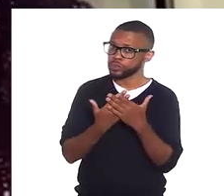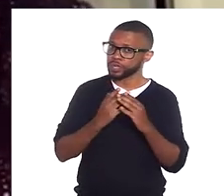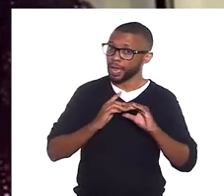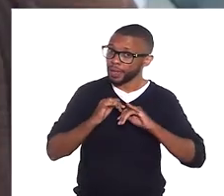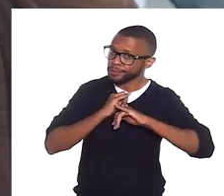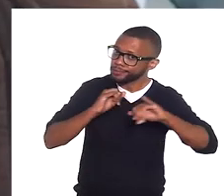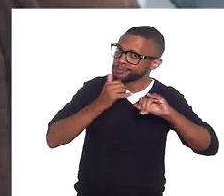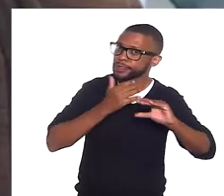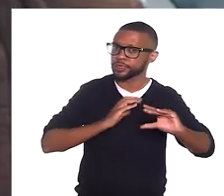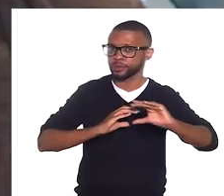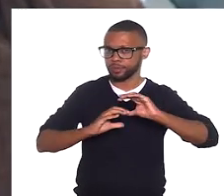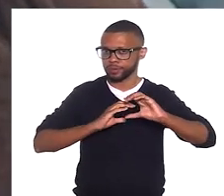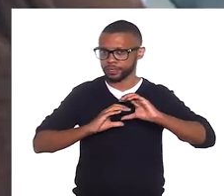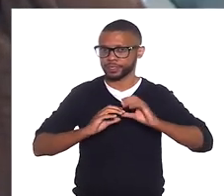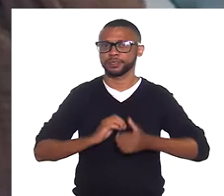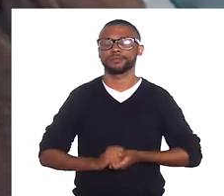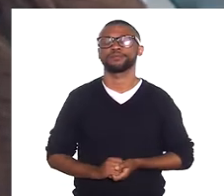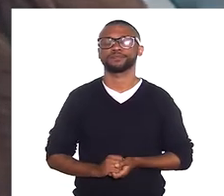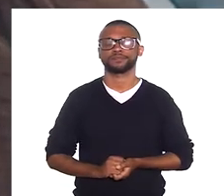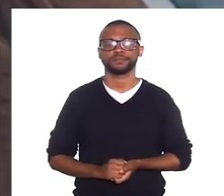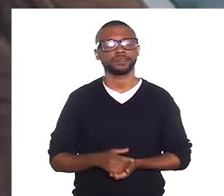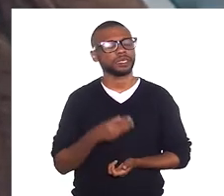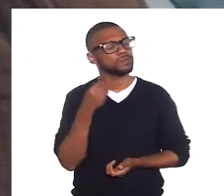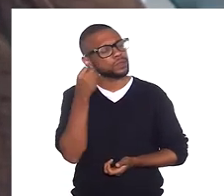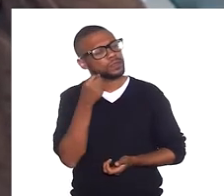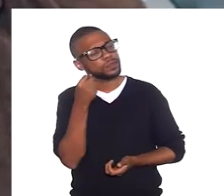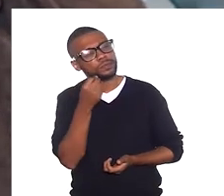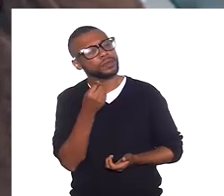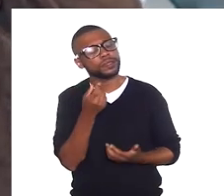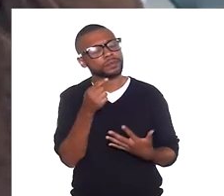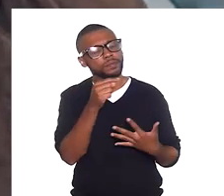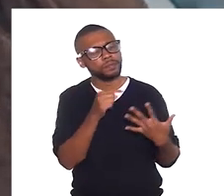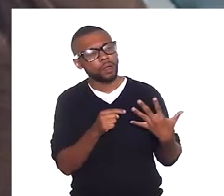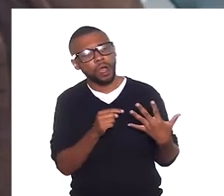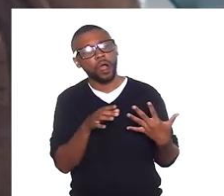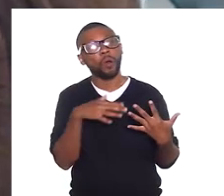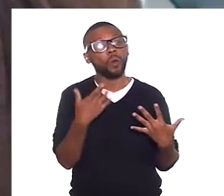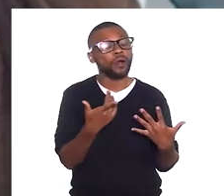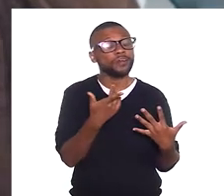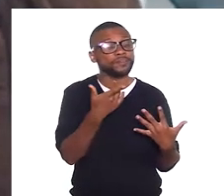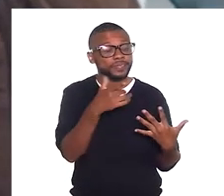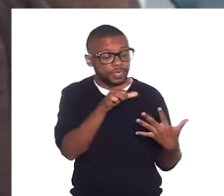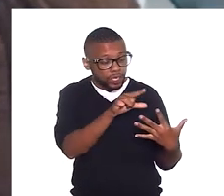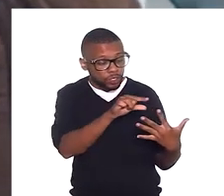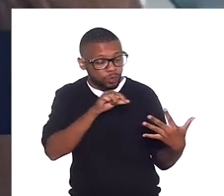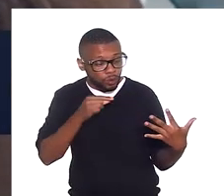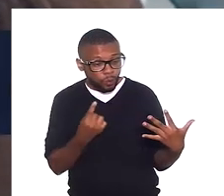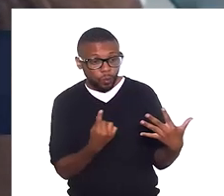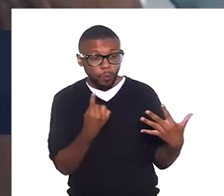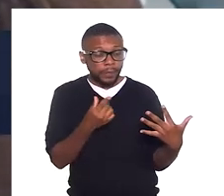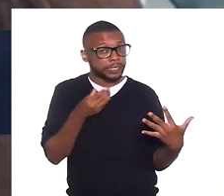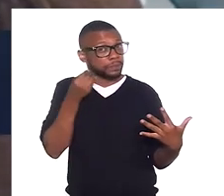comunicação. E qual, por essa sua experiência, quais você diria que são